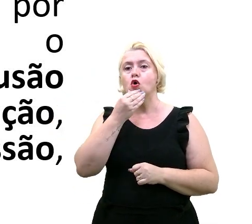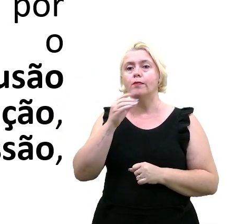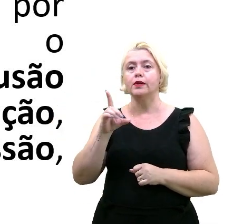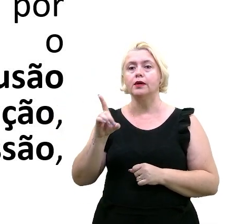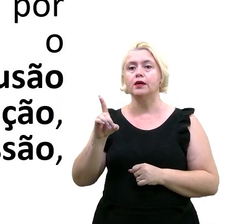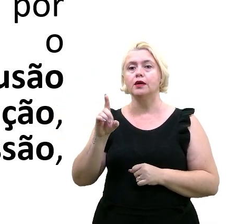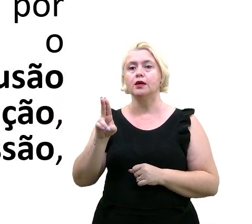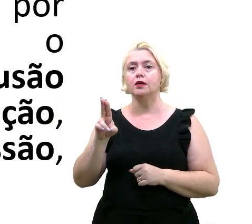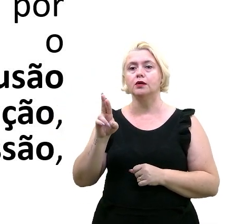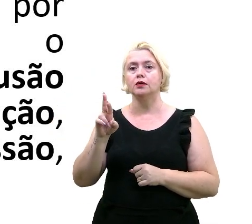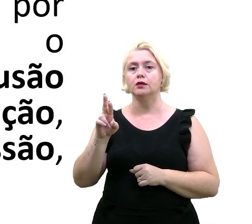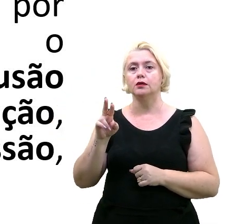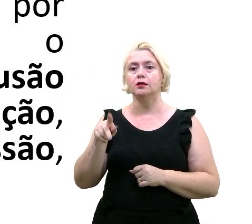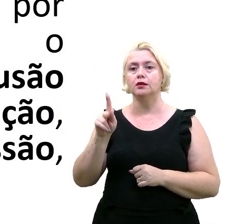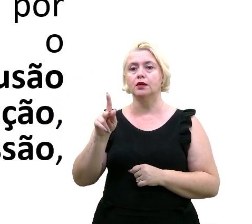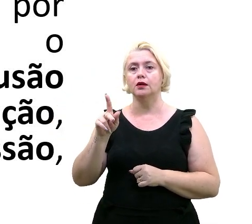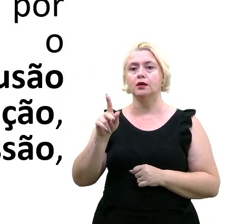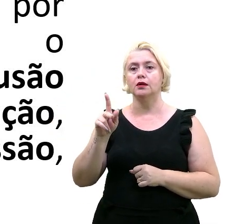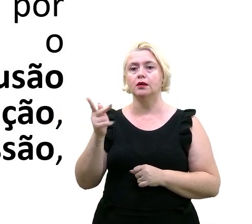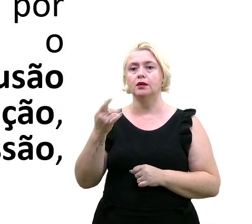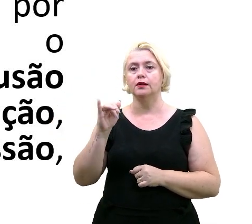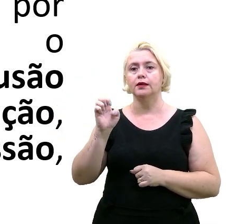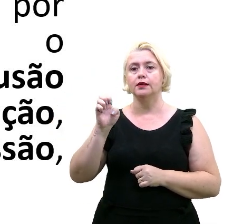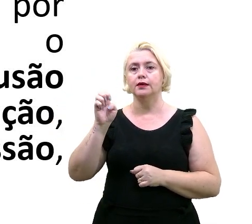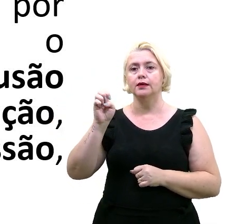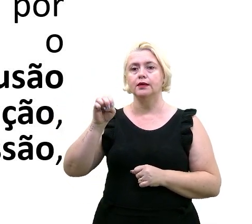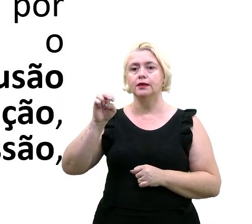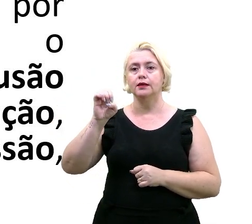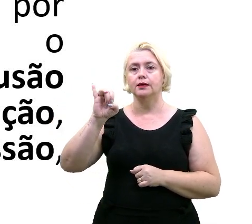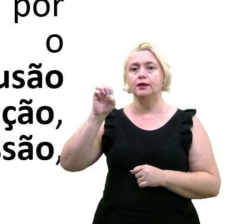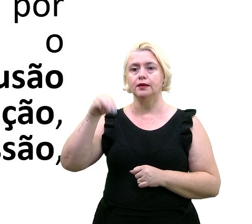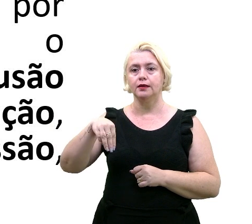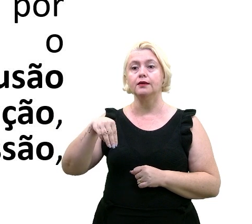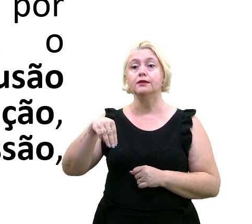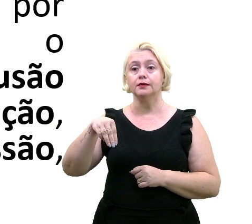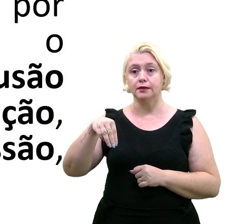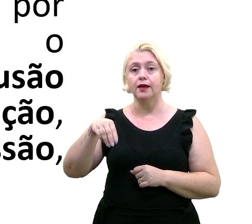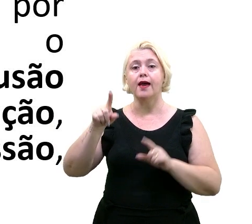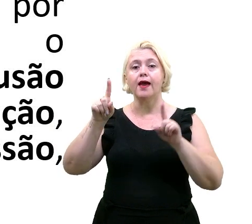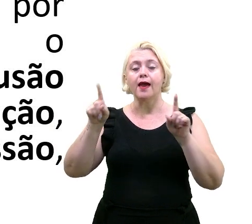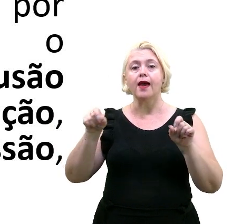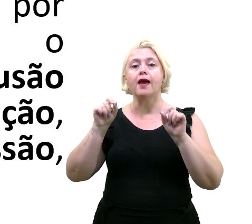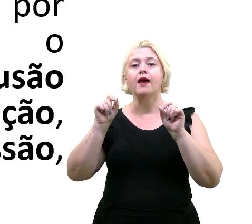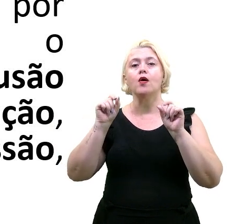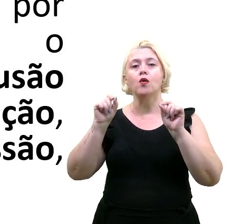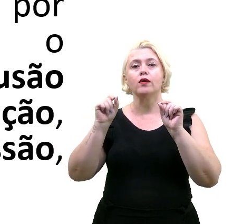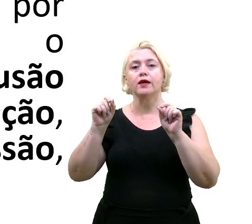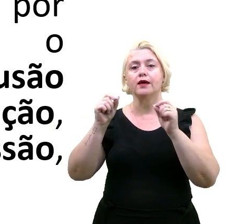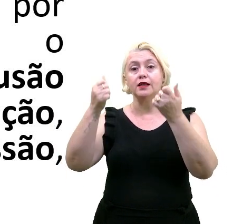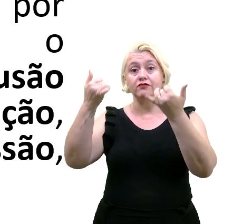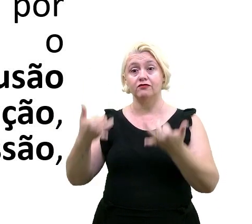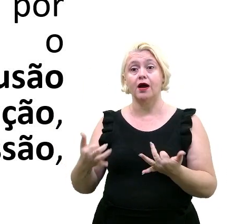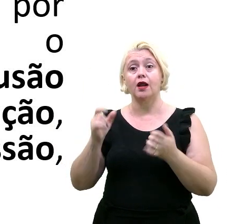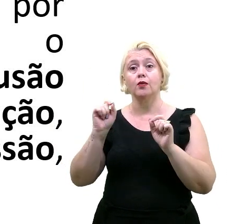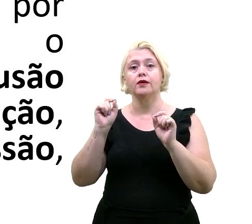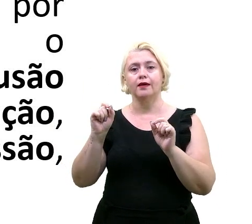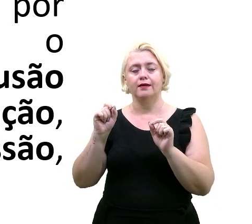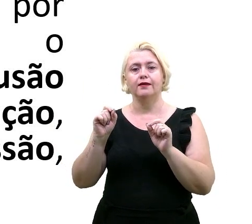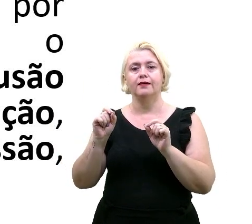maneira coletiva de agir e de pensar dotada de exterioridade